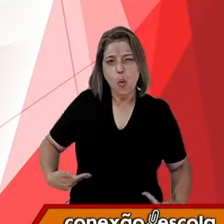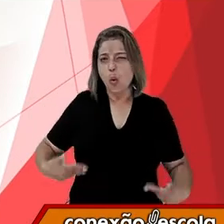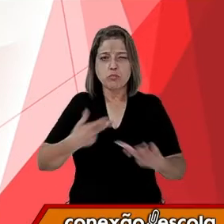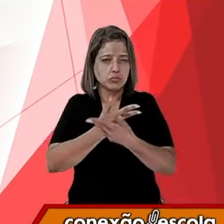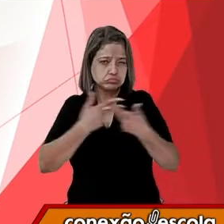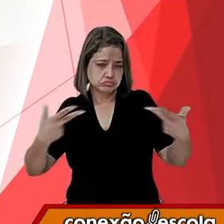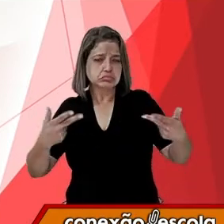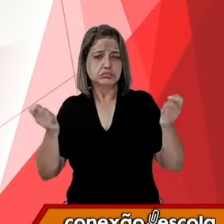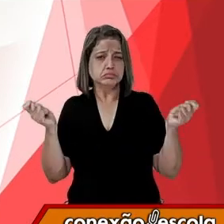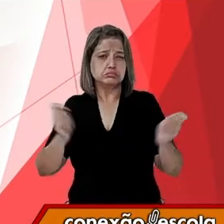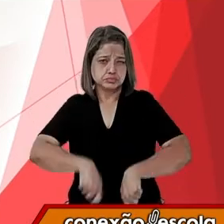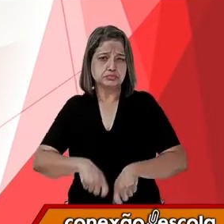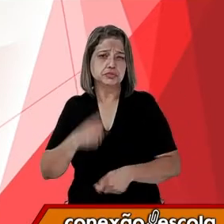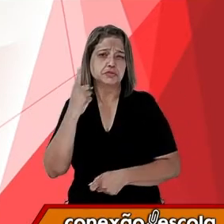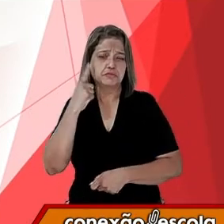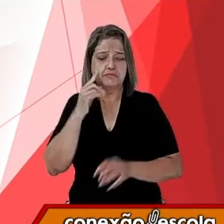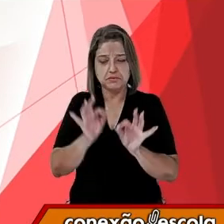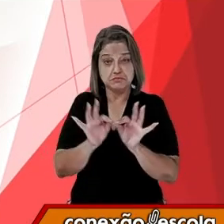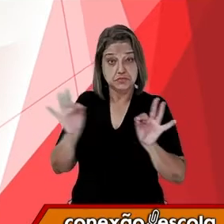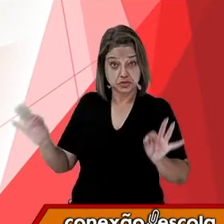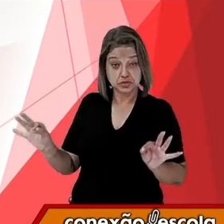não padronizadas,